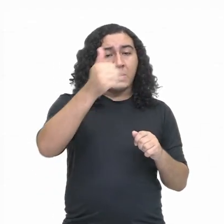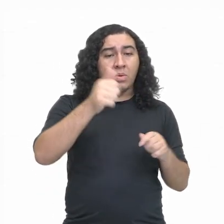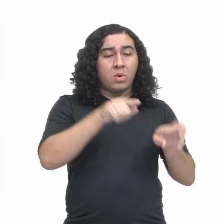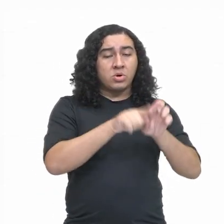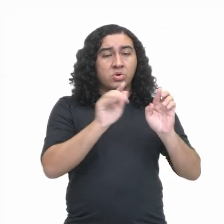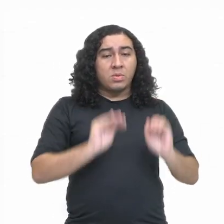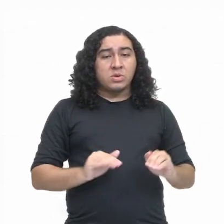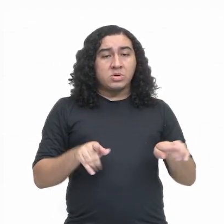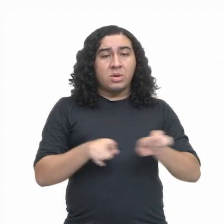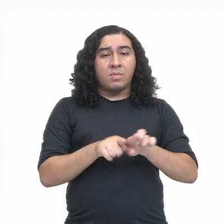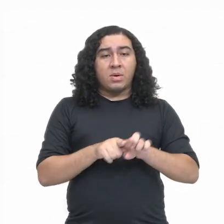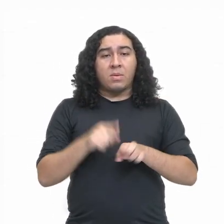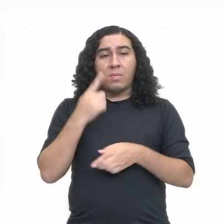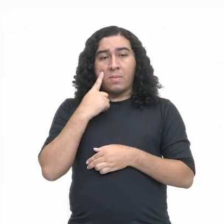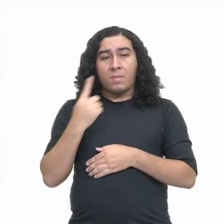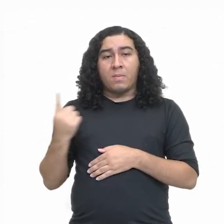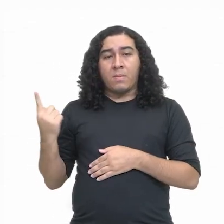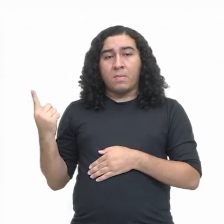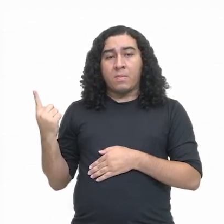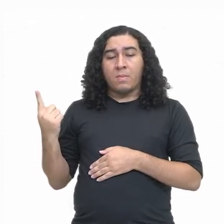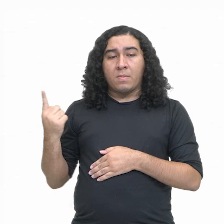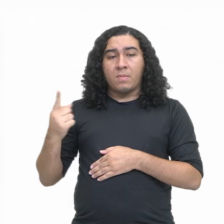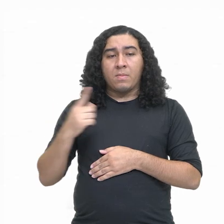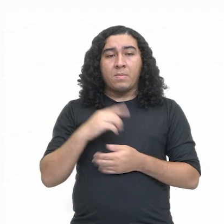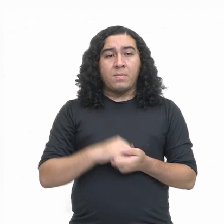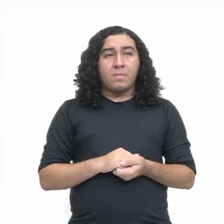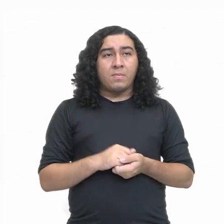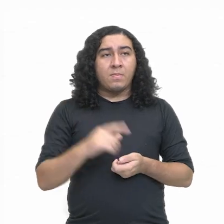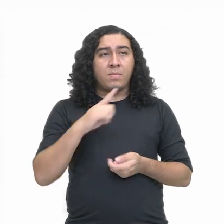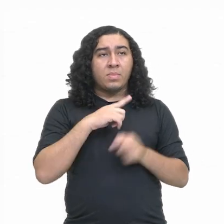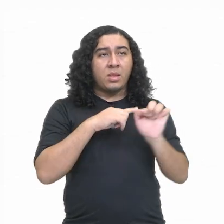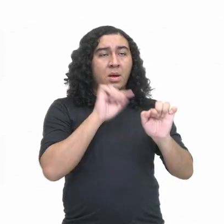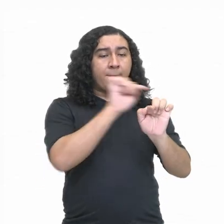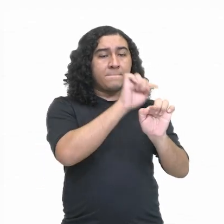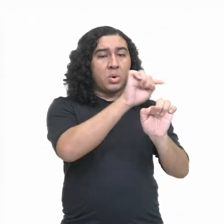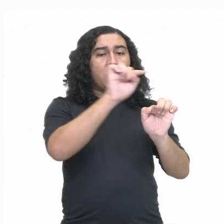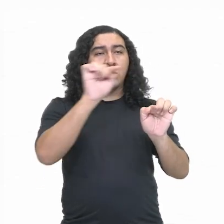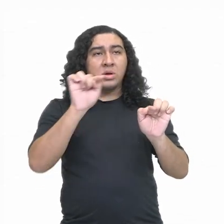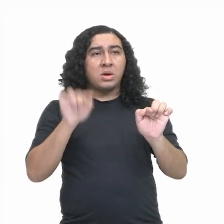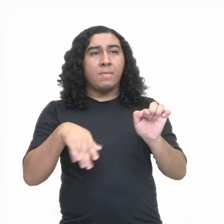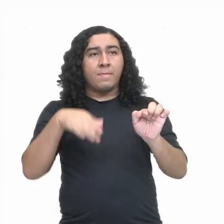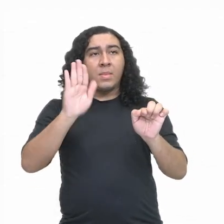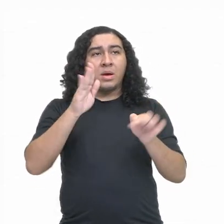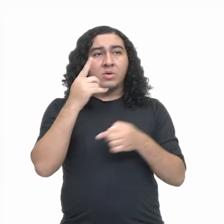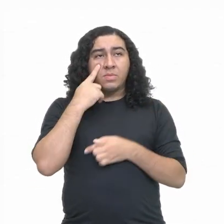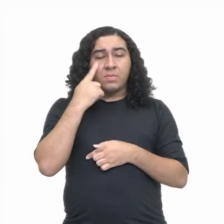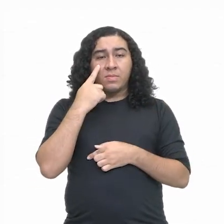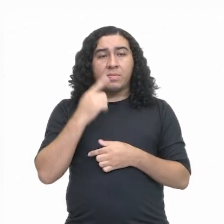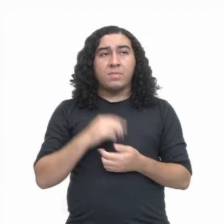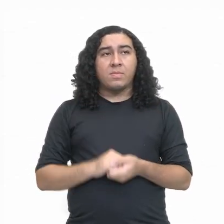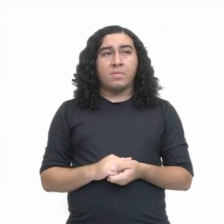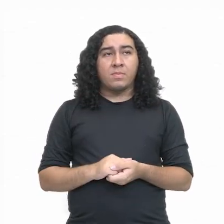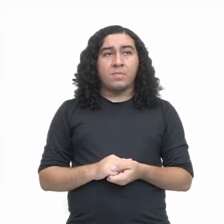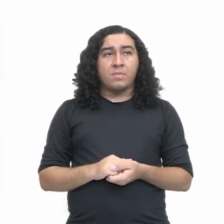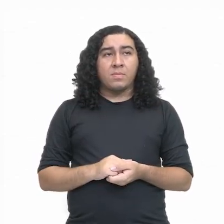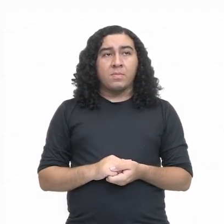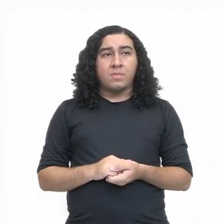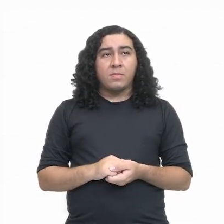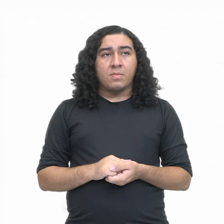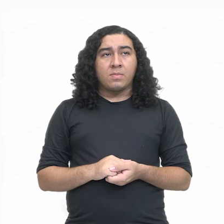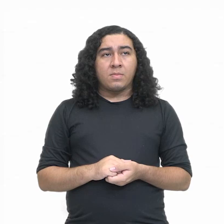observar, aqui nós temos mais bolinhas, então vai passar, vamos voltar aqui, nós temos